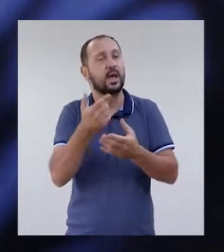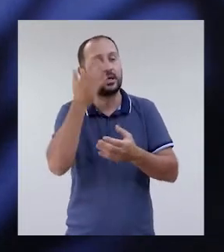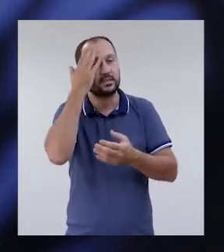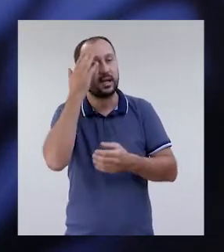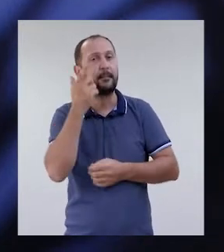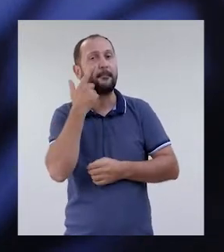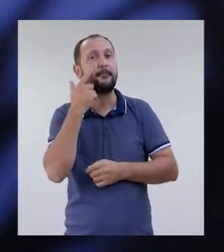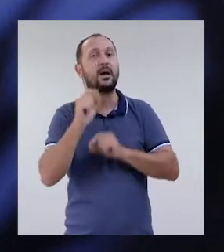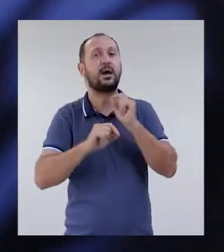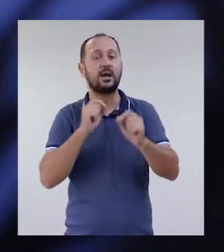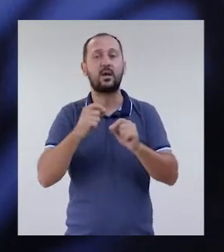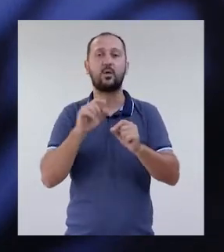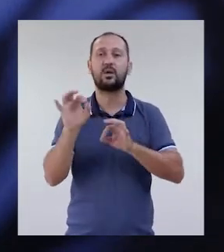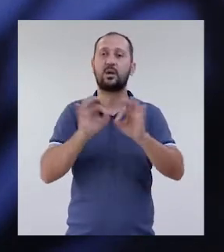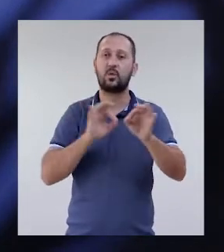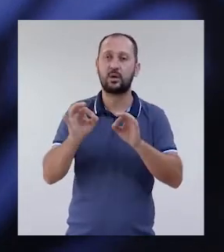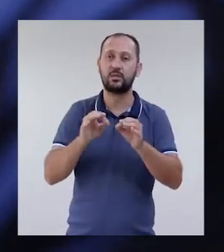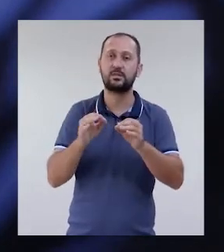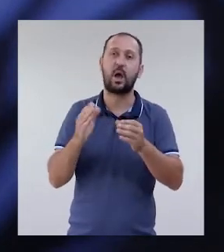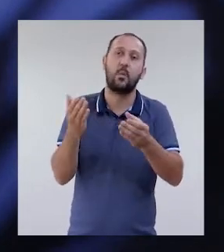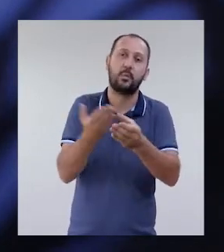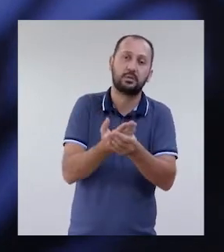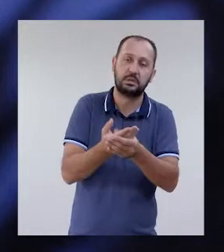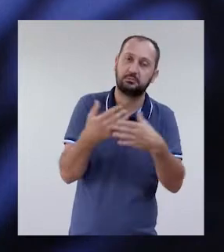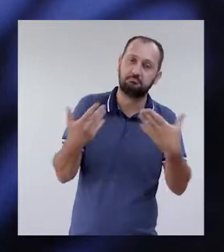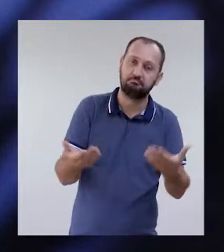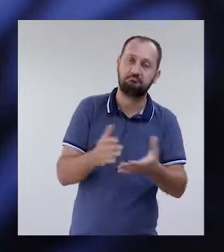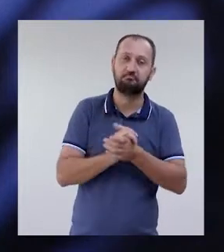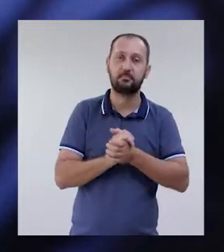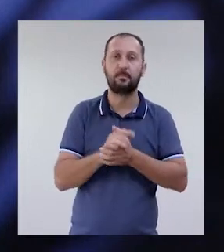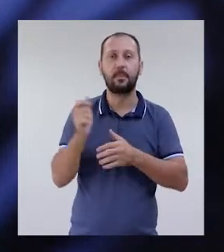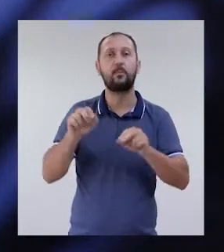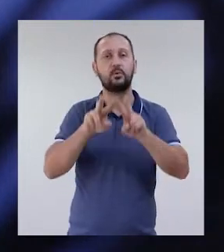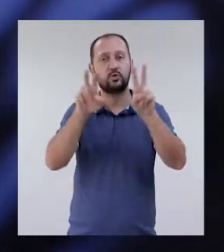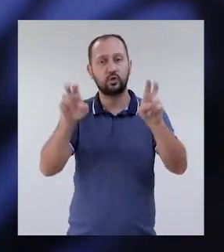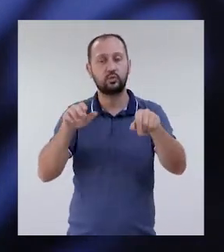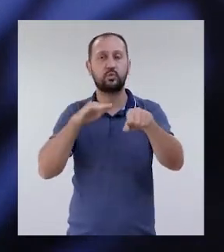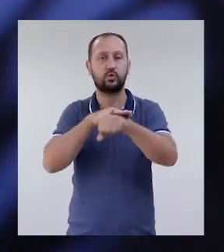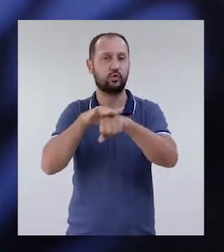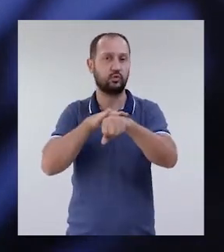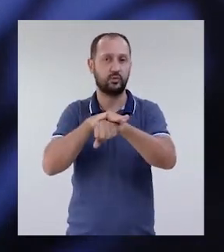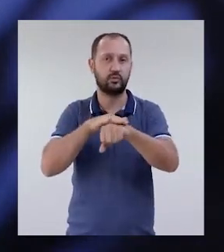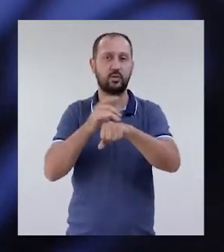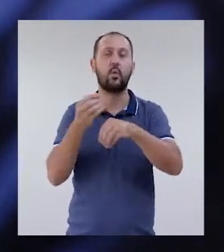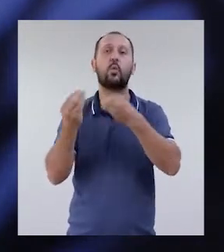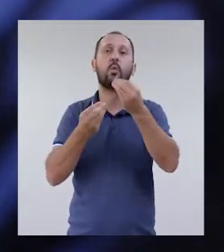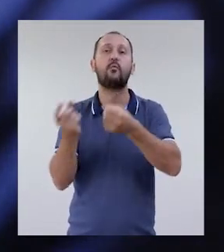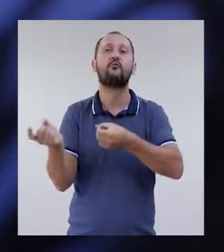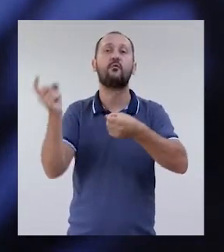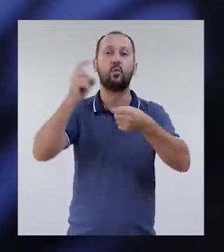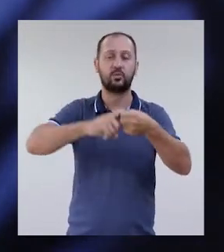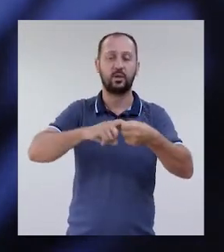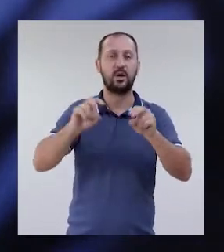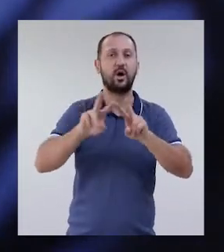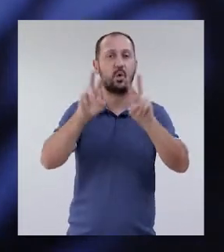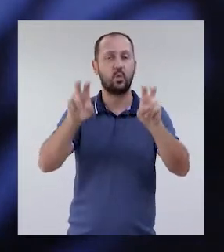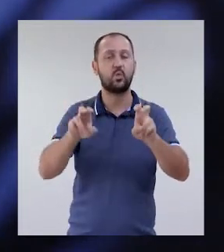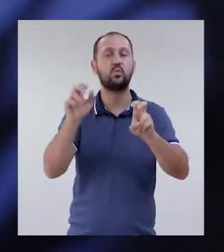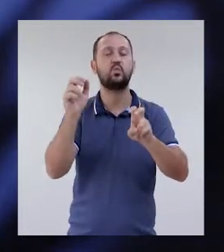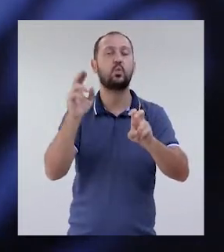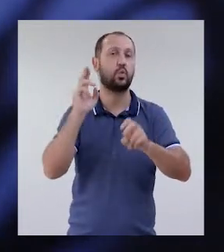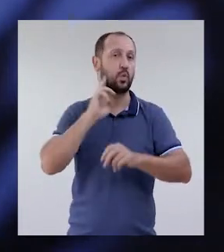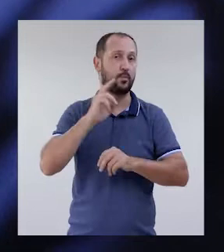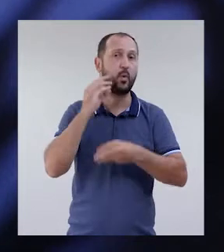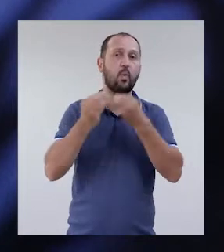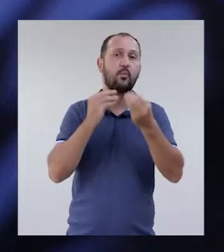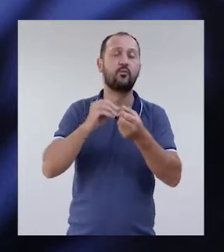em andamento ou que pretendem movimentar algum processo. Para falar sobre isso, sobre essa volta ao normal e também sobre